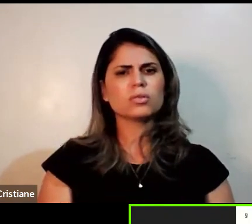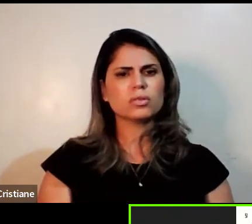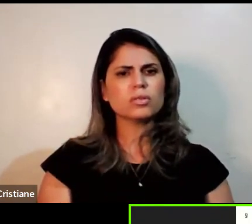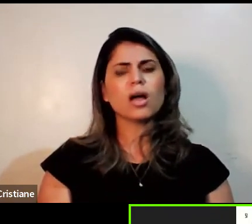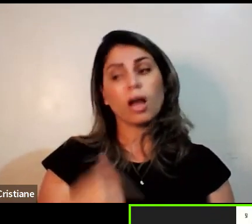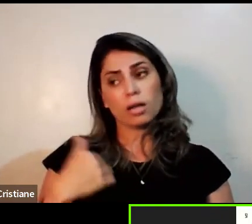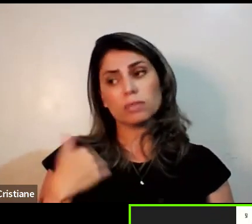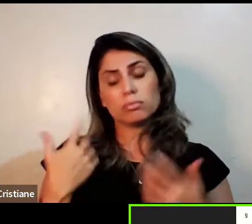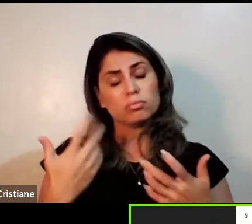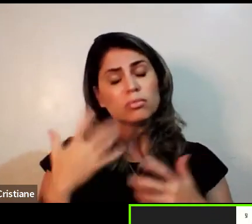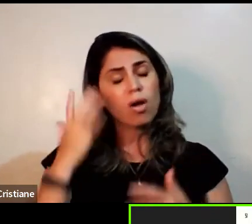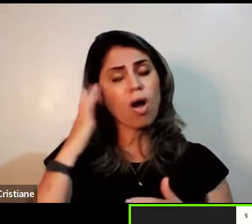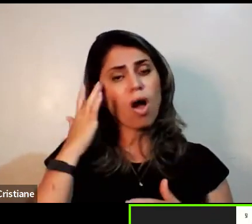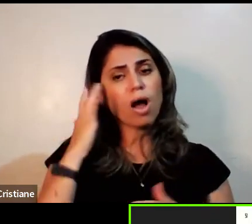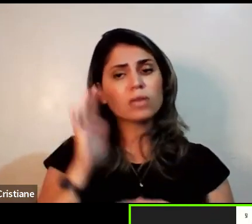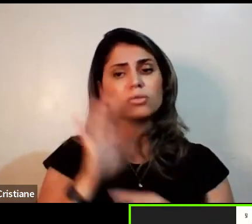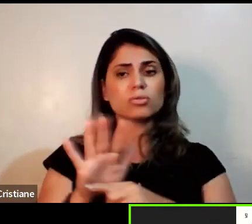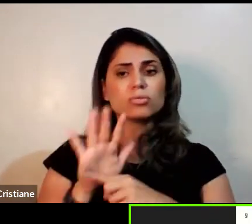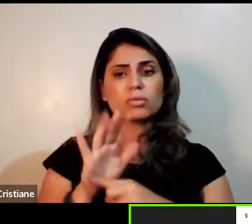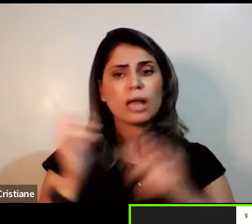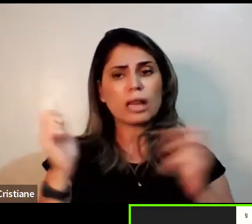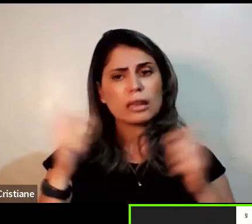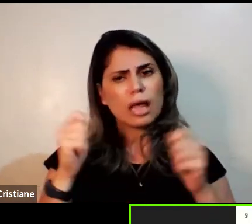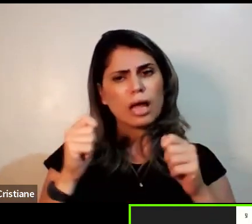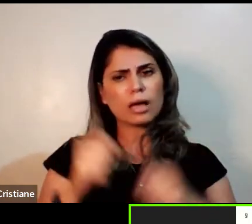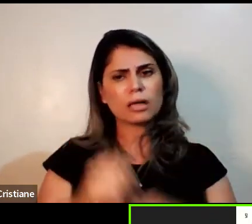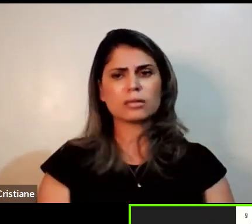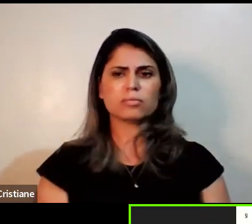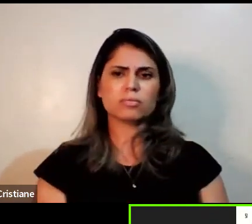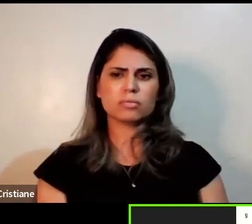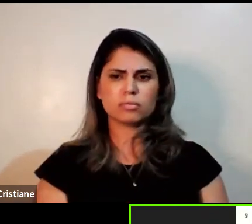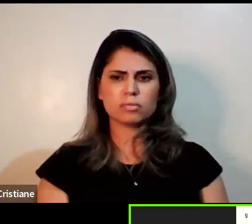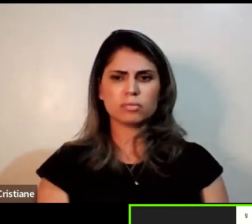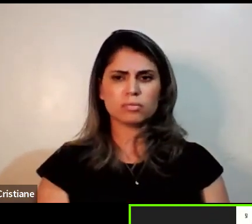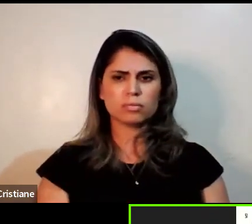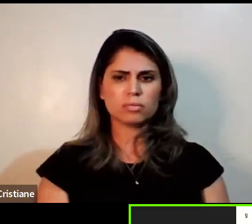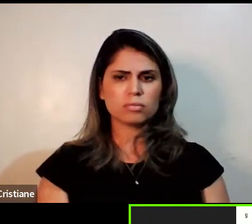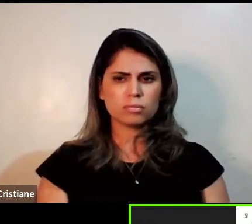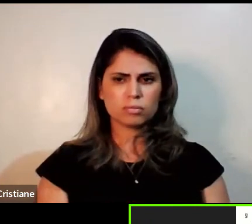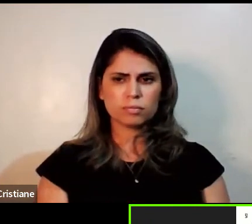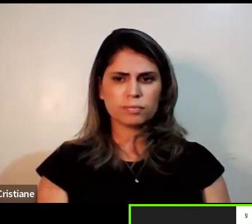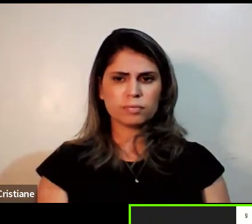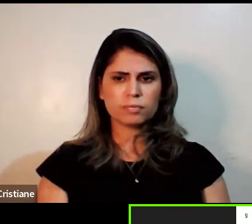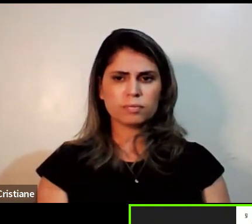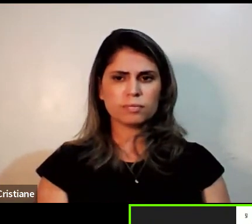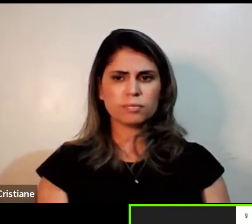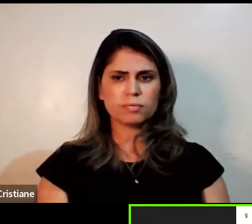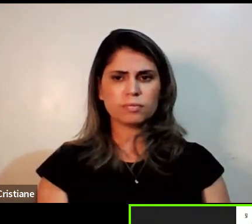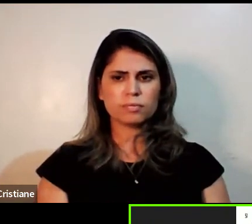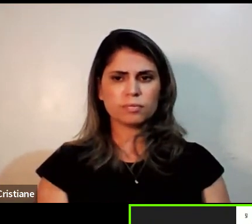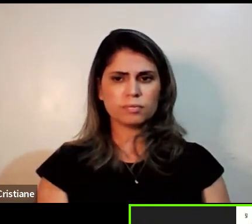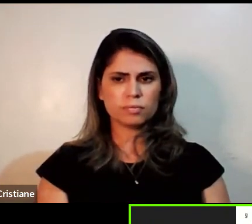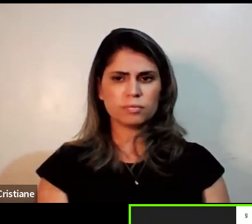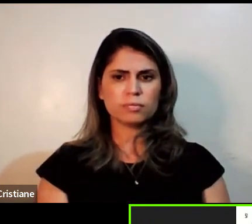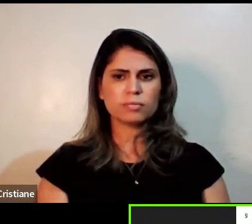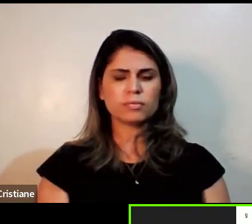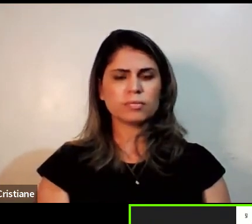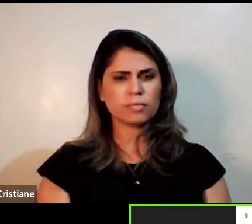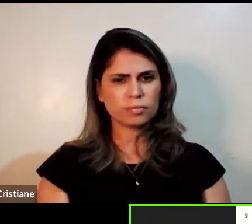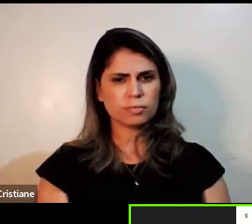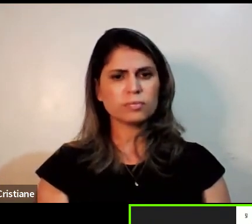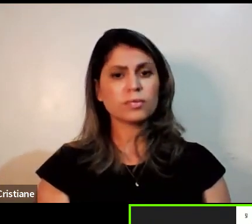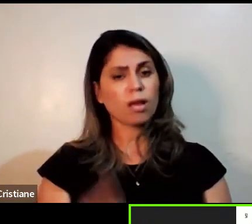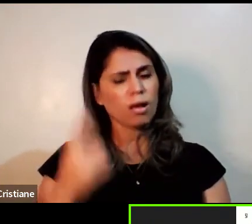pena a gente tentar. Eu, inclusive, o que me tocou muito, o que me fez querer, foi quando eu vi um depoimento de